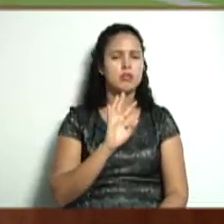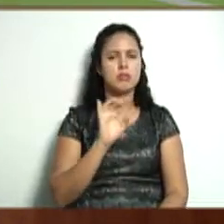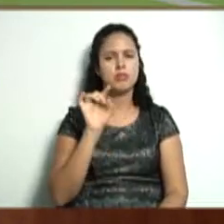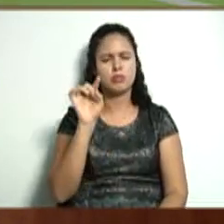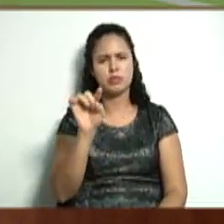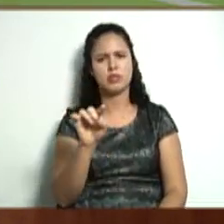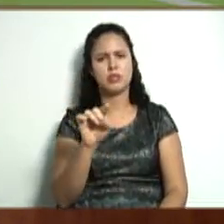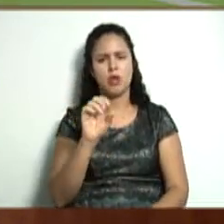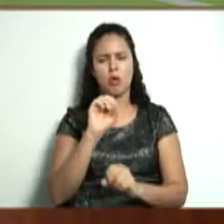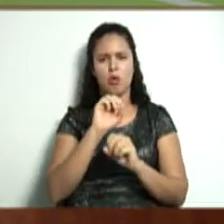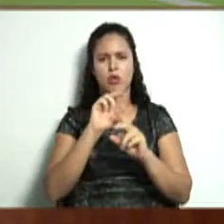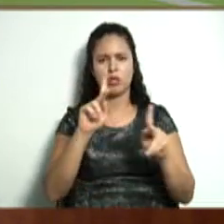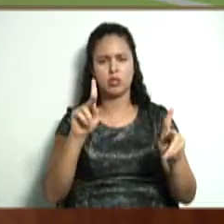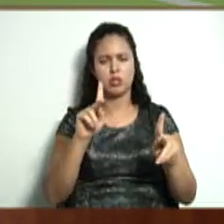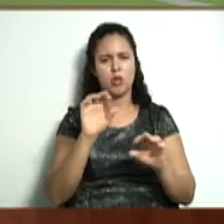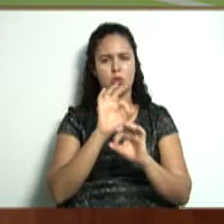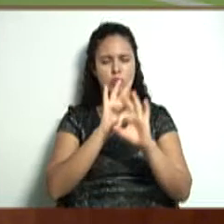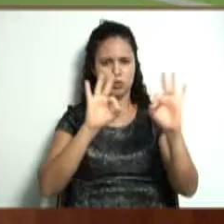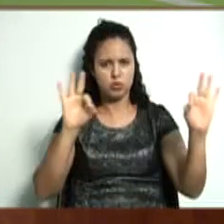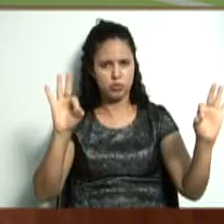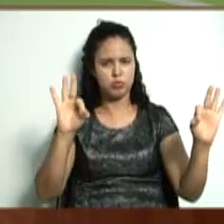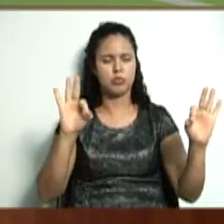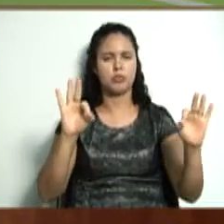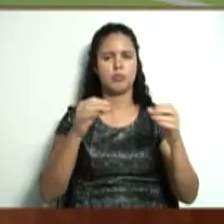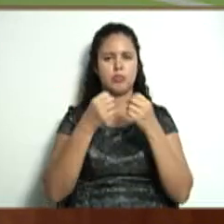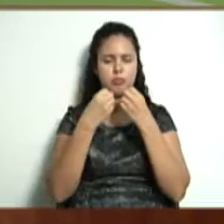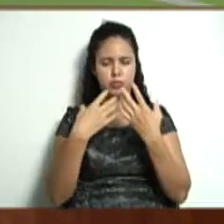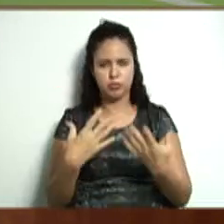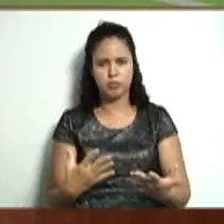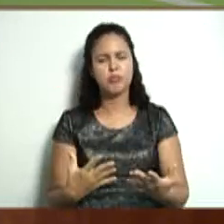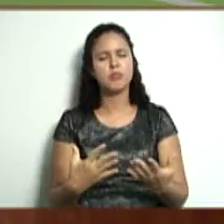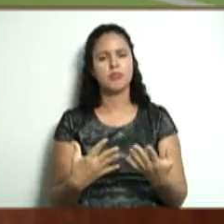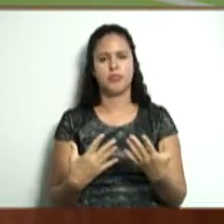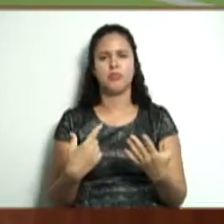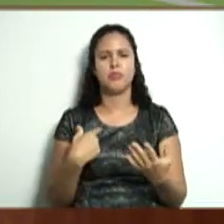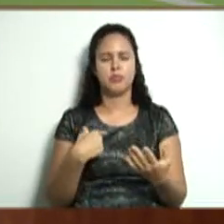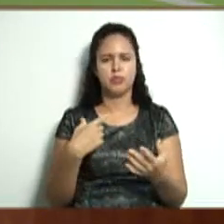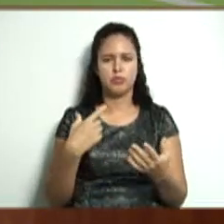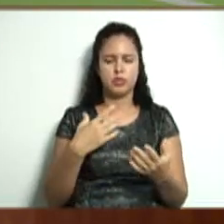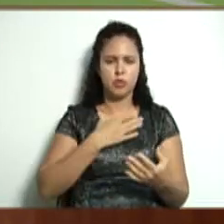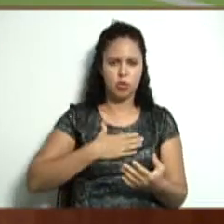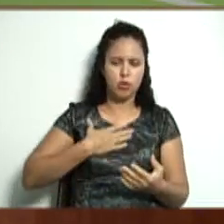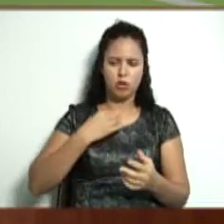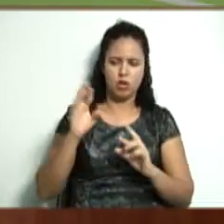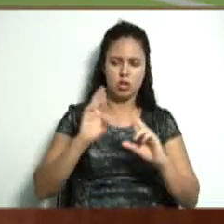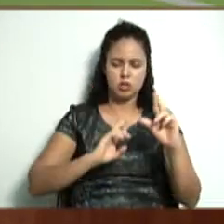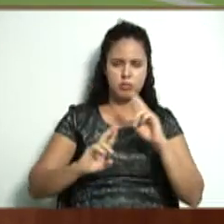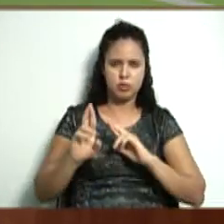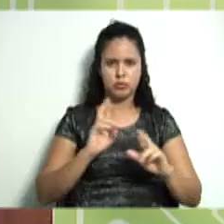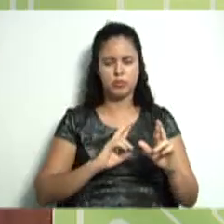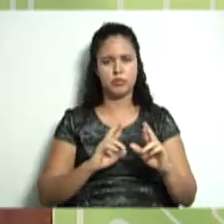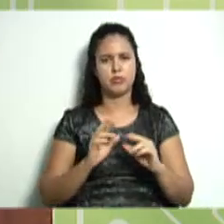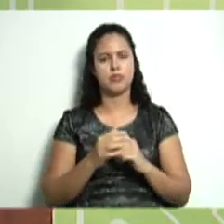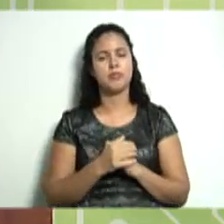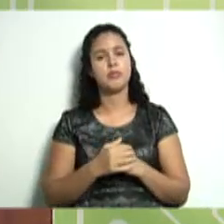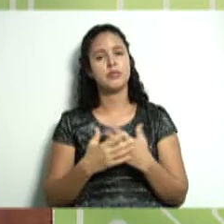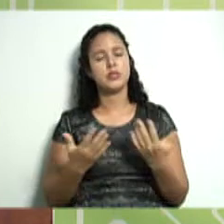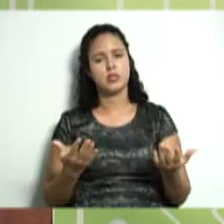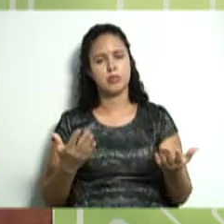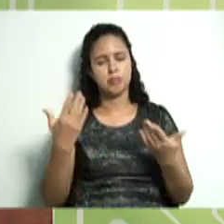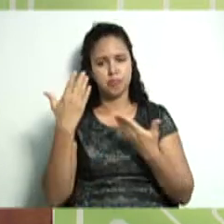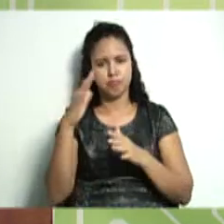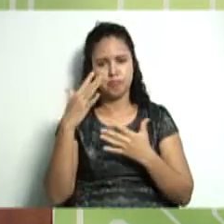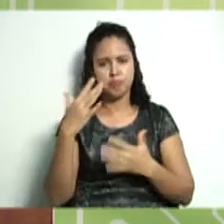certeza, foram ótimos, foram maravilhosos. Gostamos muito da participação de todos vocês. Gente,